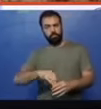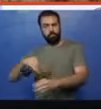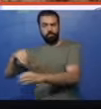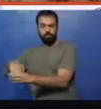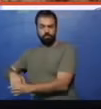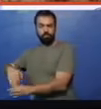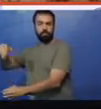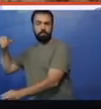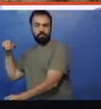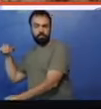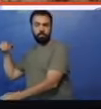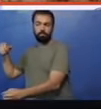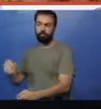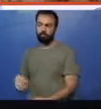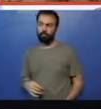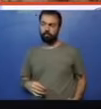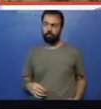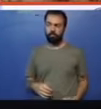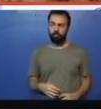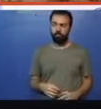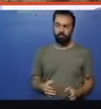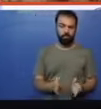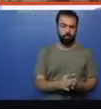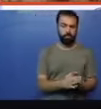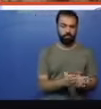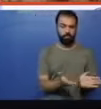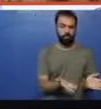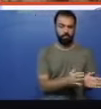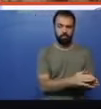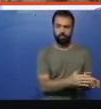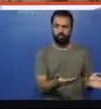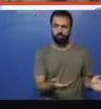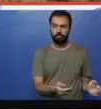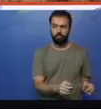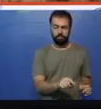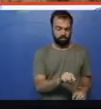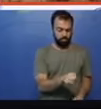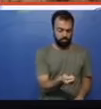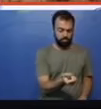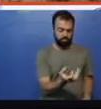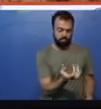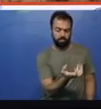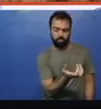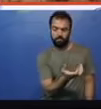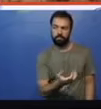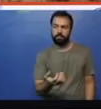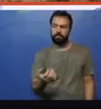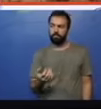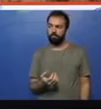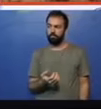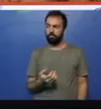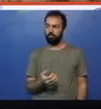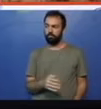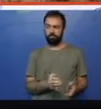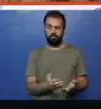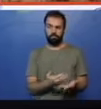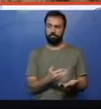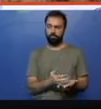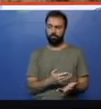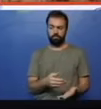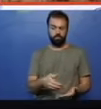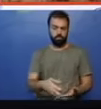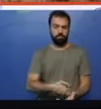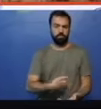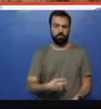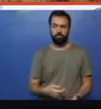cozinhas, fogão, podemos ter livros de receita, caderno de anotações e lápis e caneta, né?